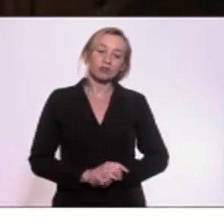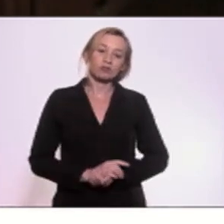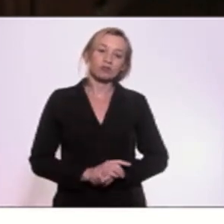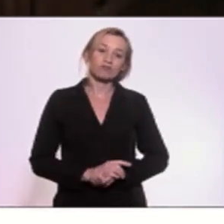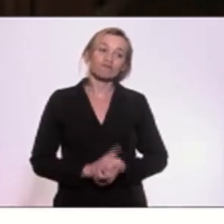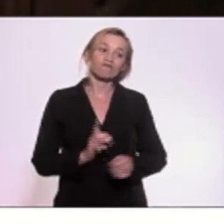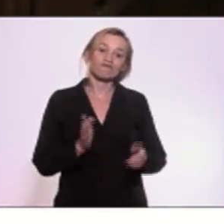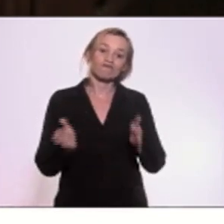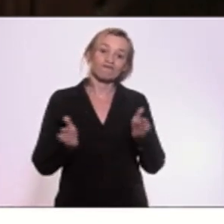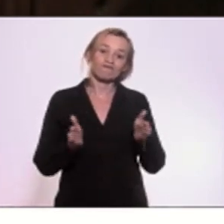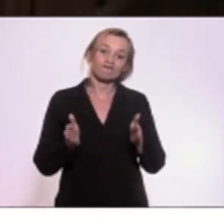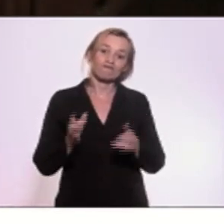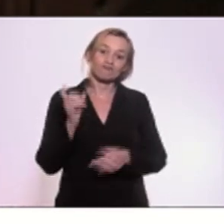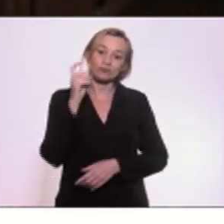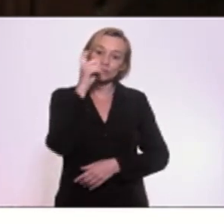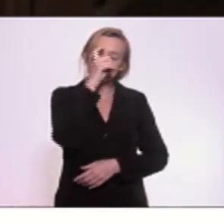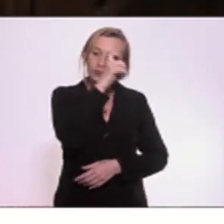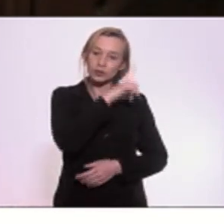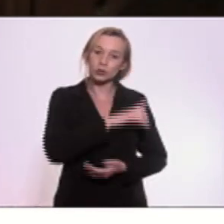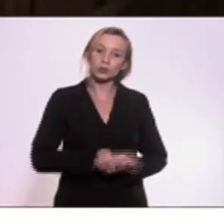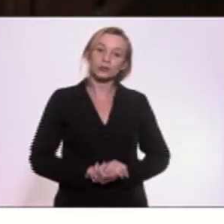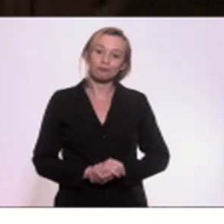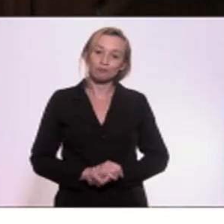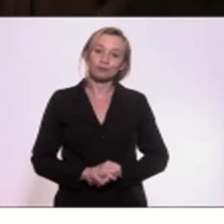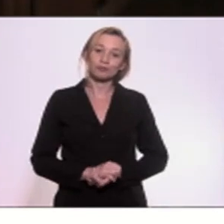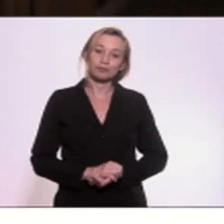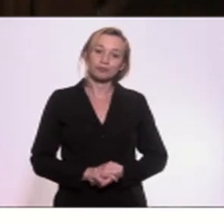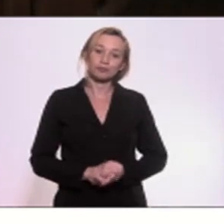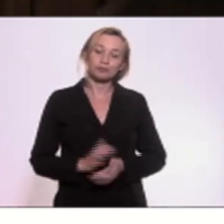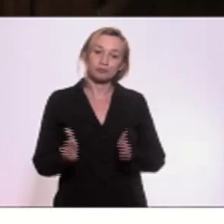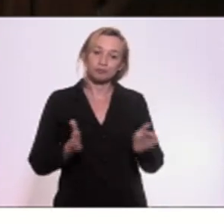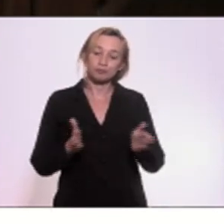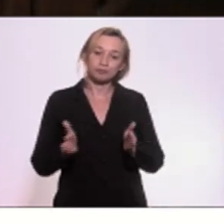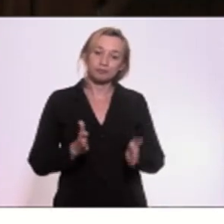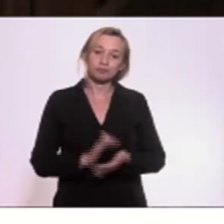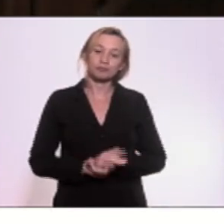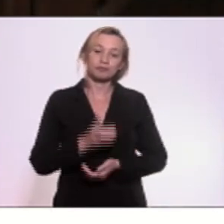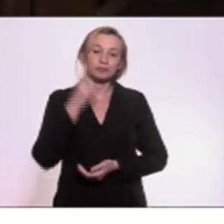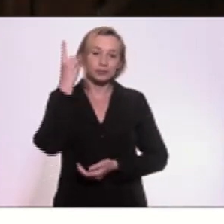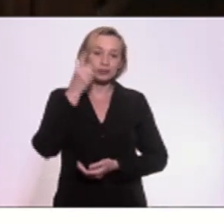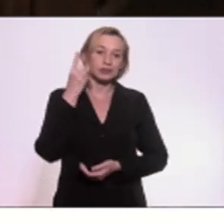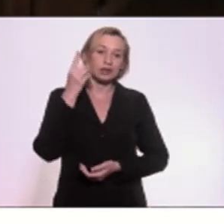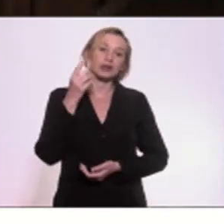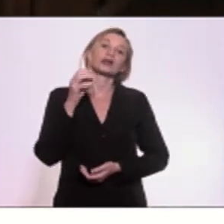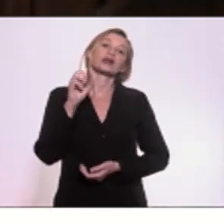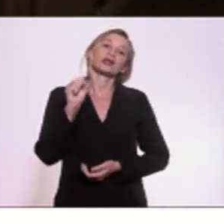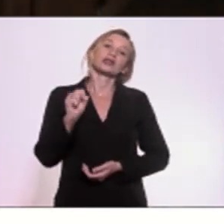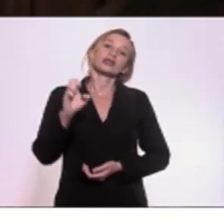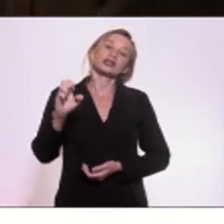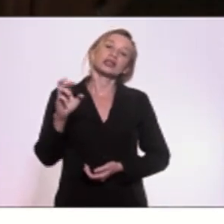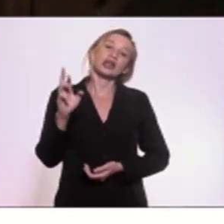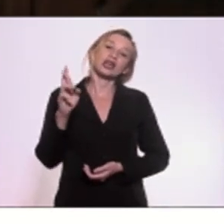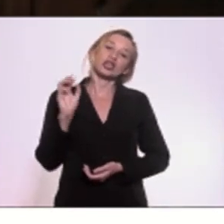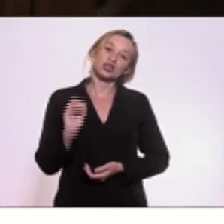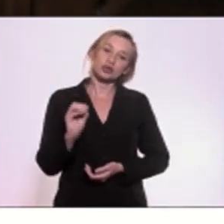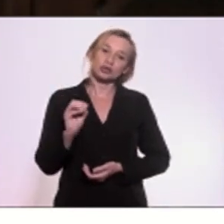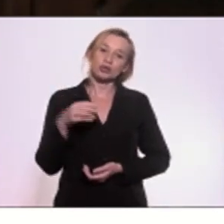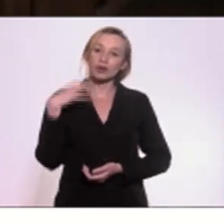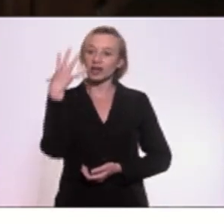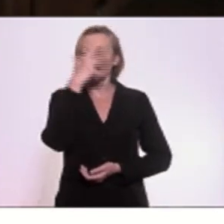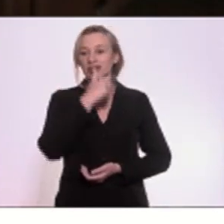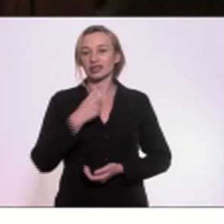período, que foi o período, deputado Serginho, com a sua linda